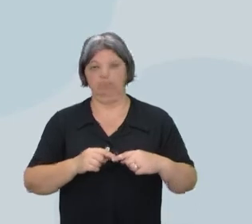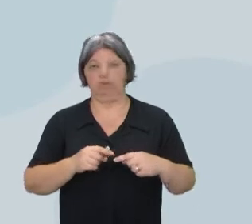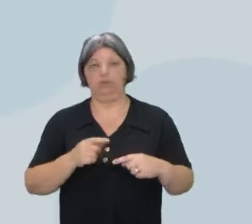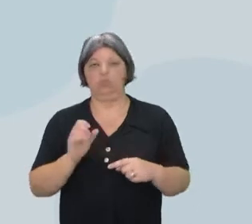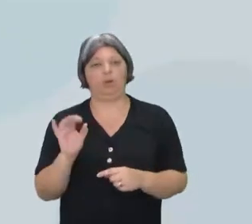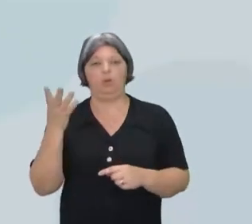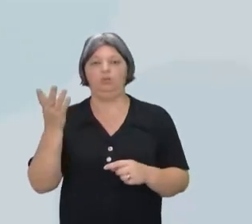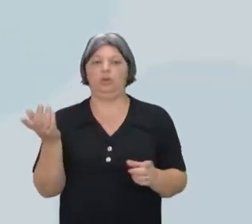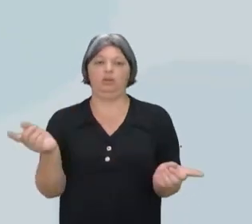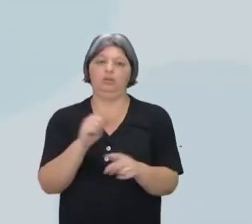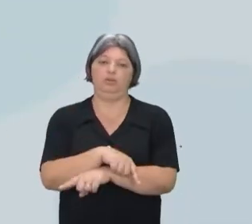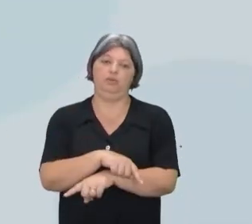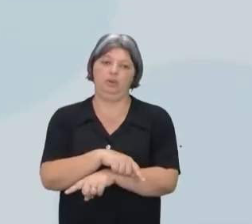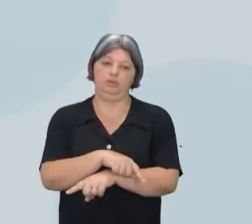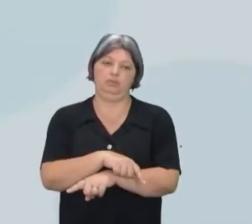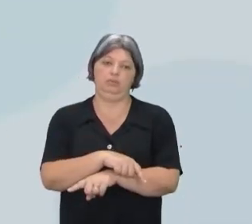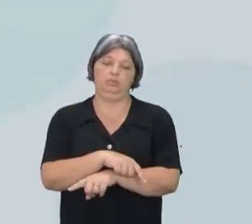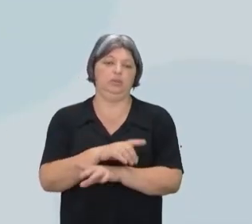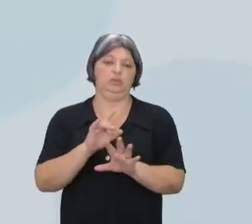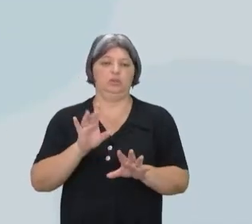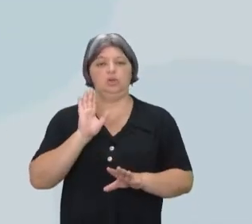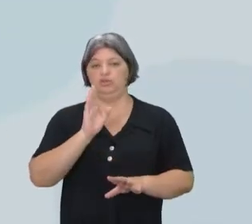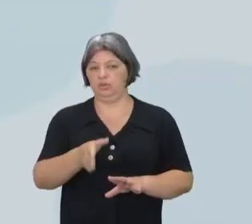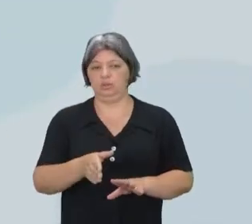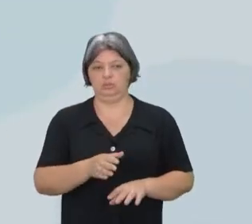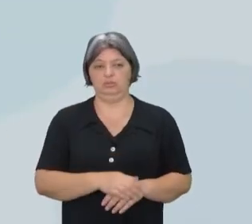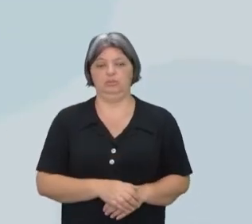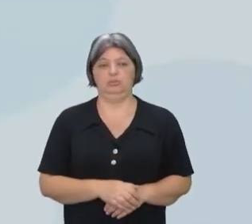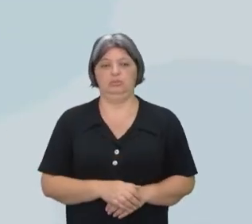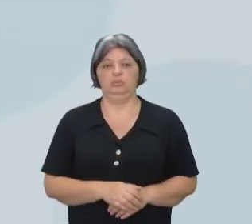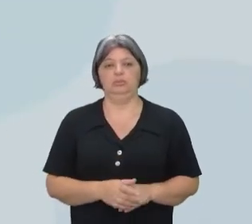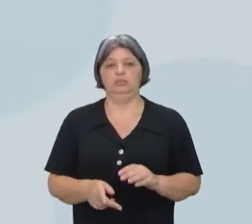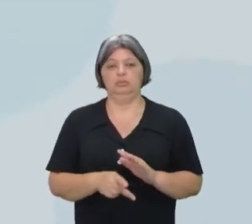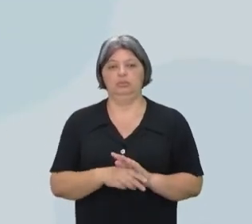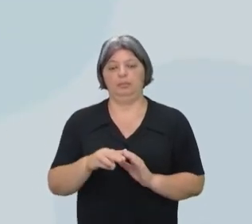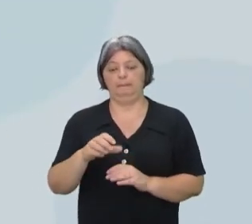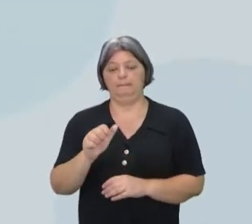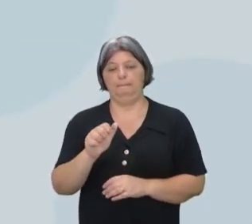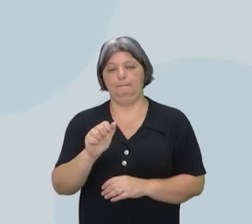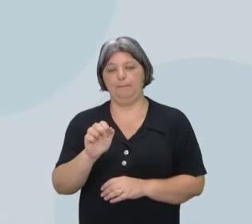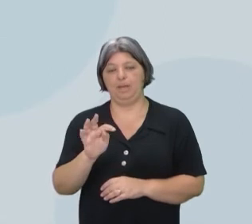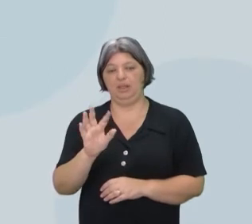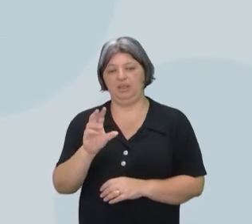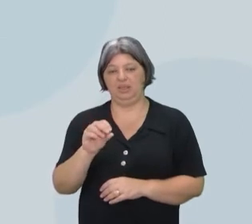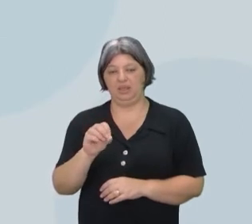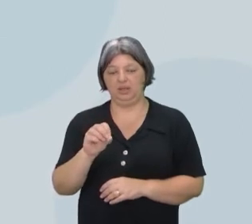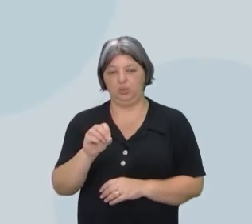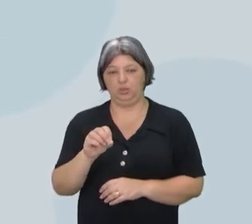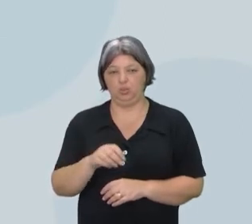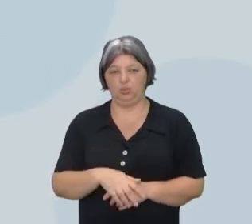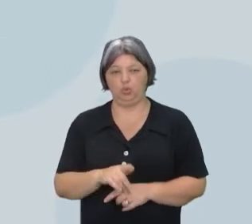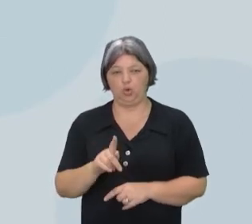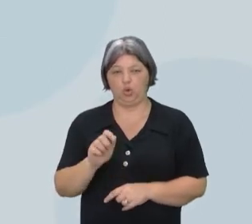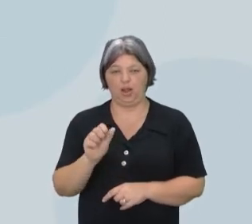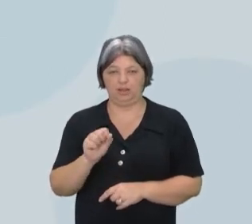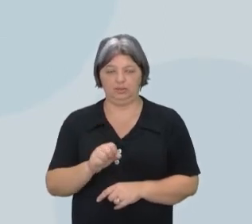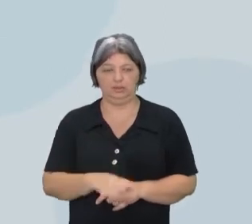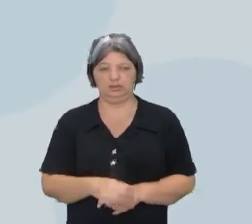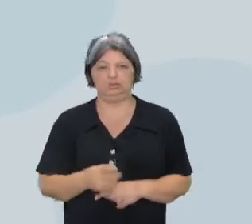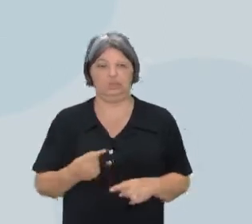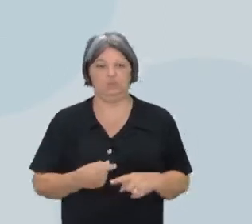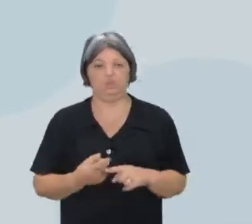ela só ocorre no sentido direto, como o exemplo do gás metano. E a reação, por sua vez, a